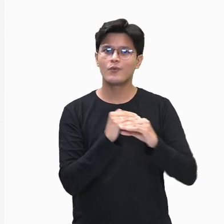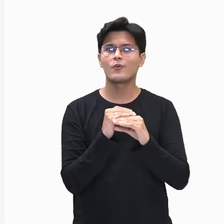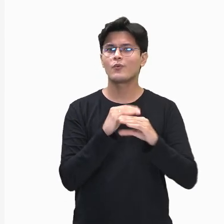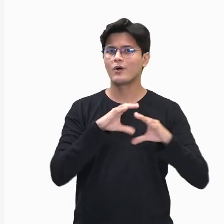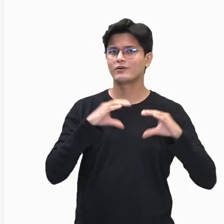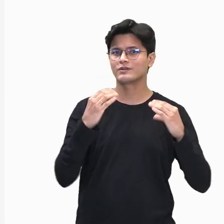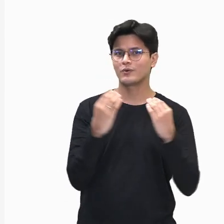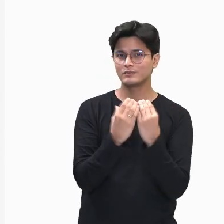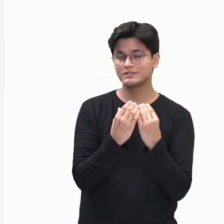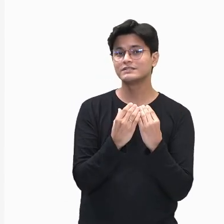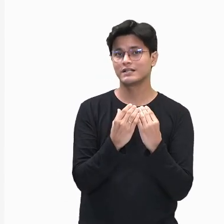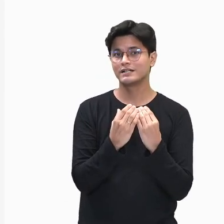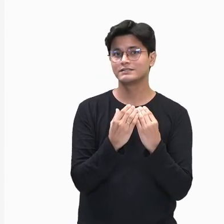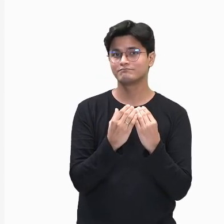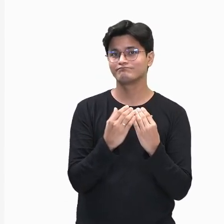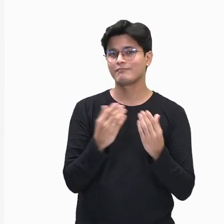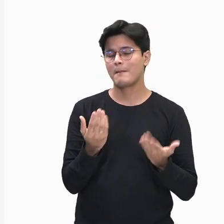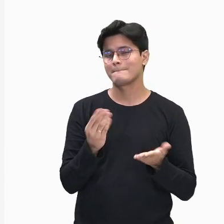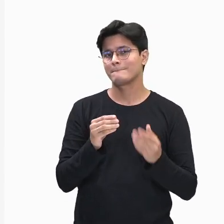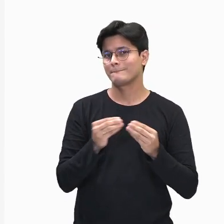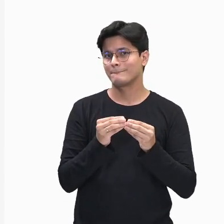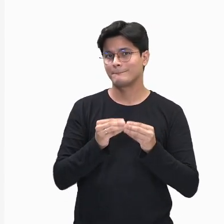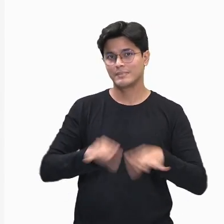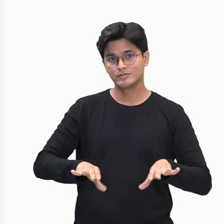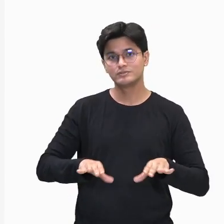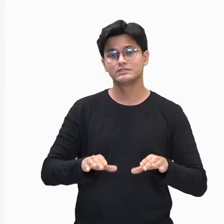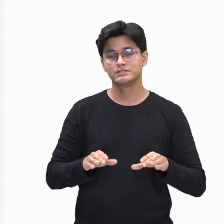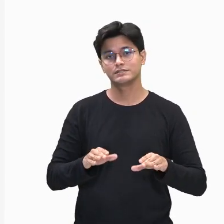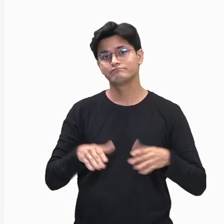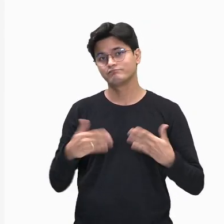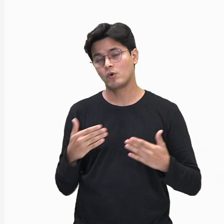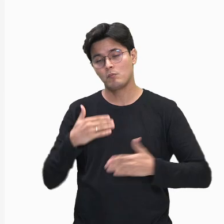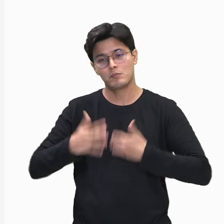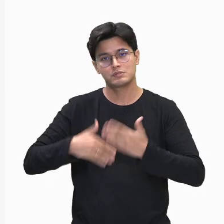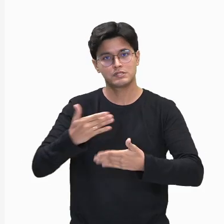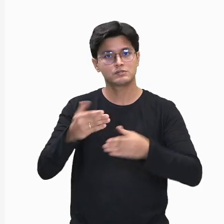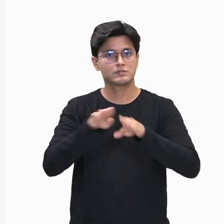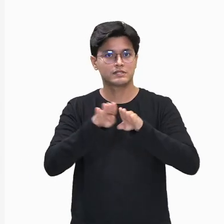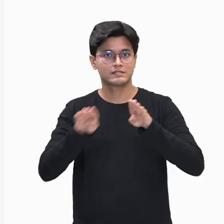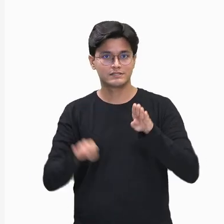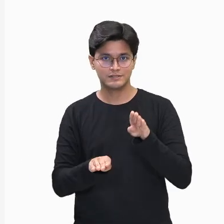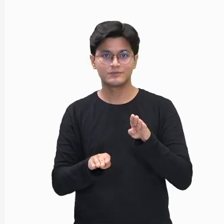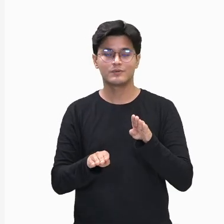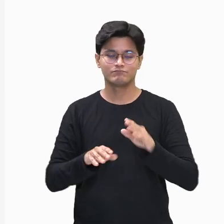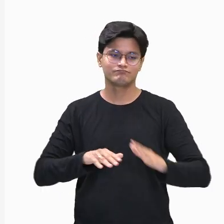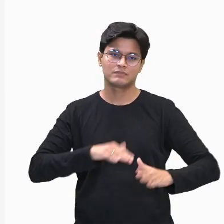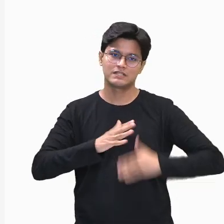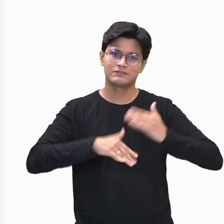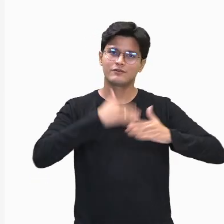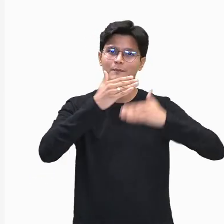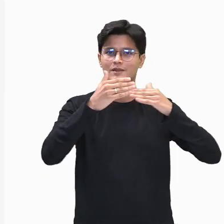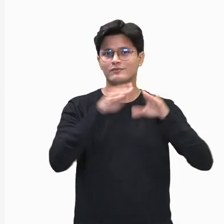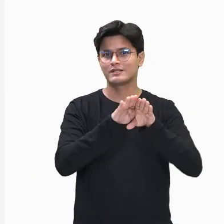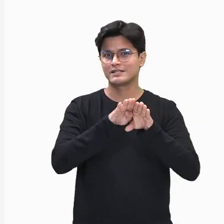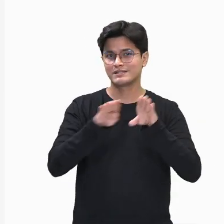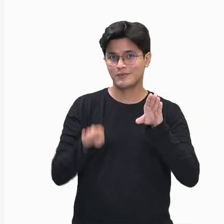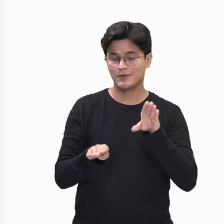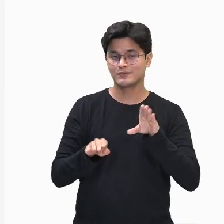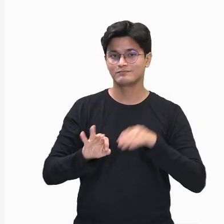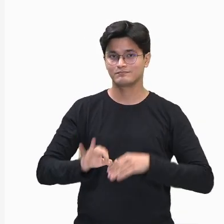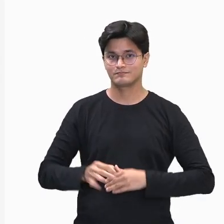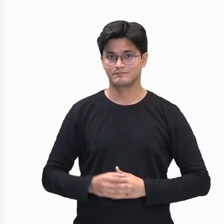ou seja, se torna desigual esse processo de desenvolvimento entre diferentes